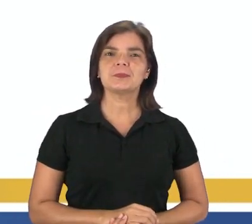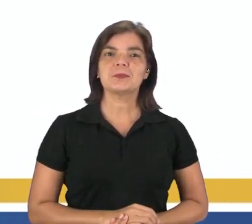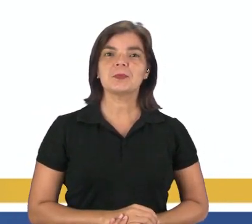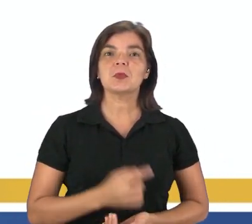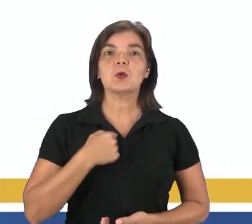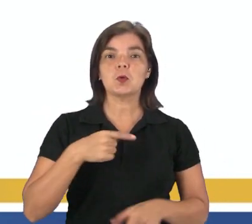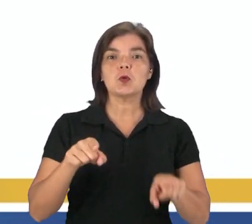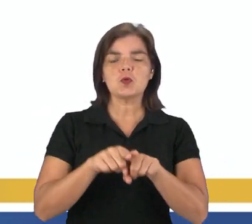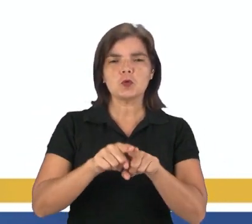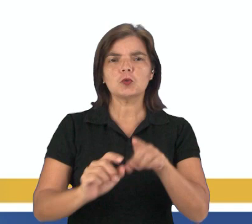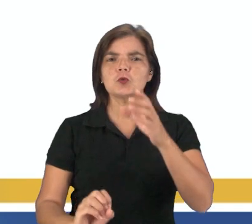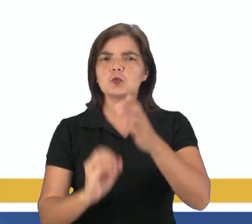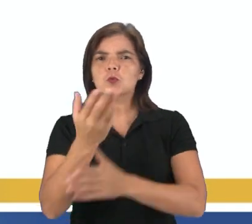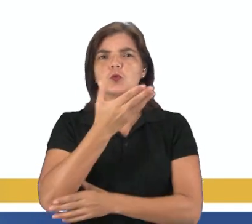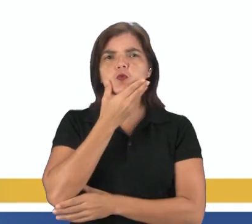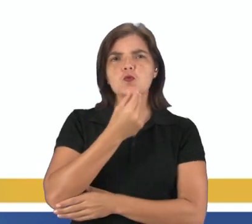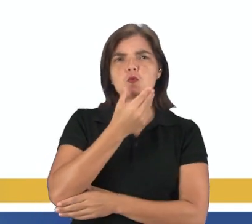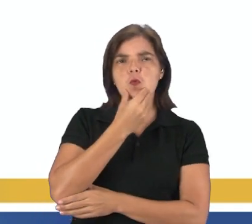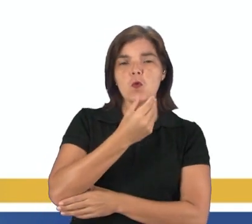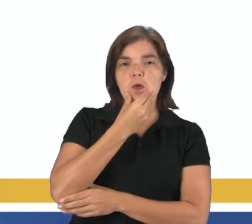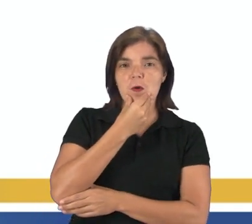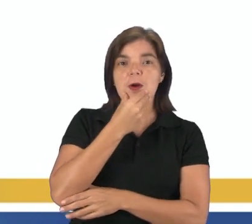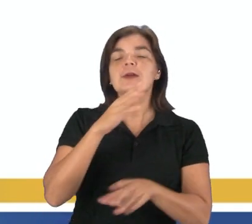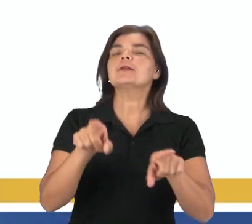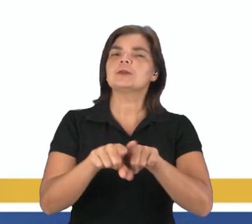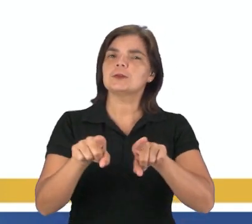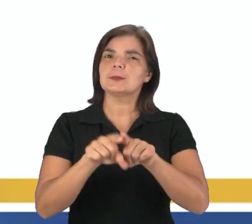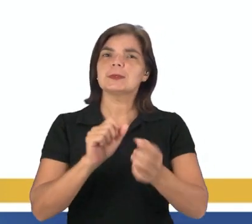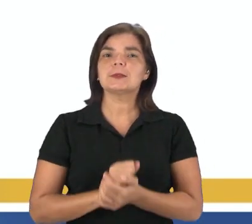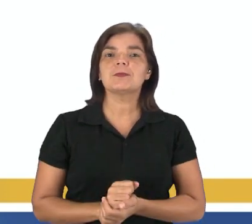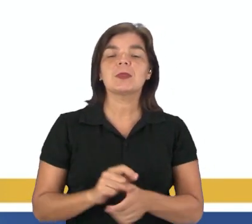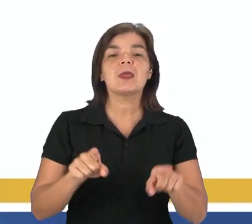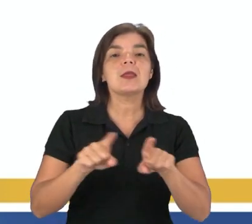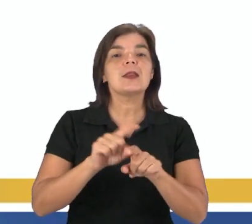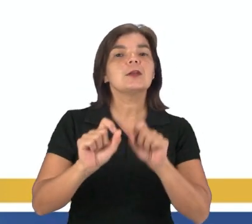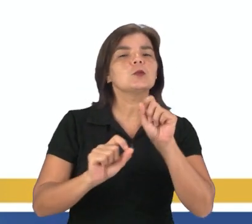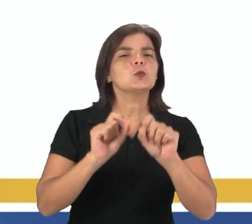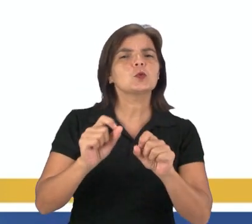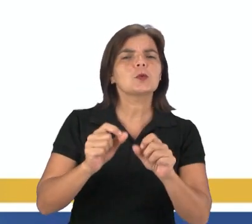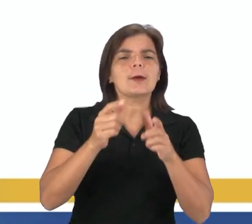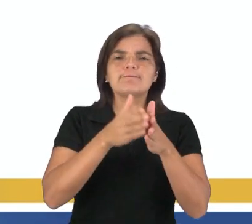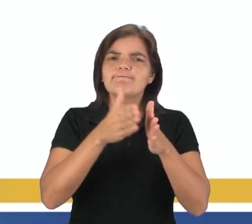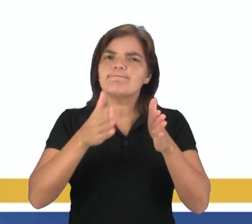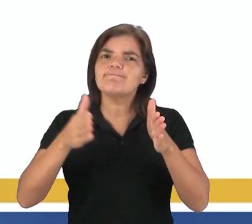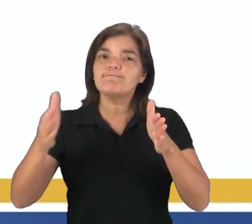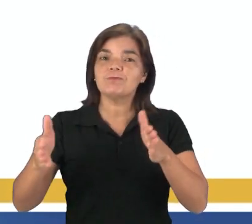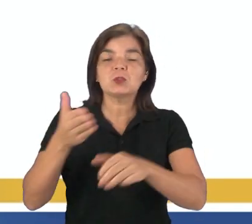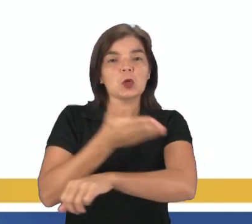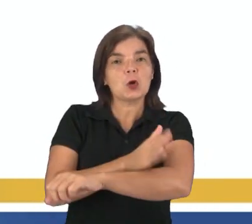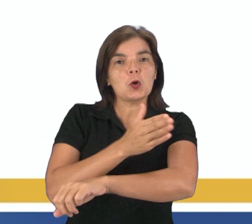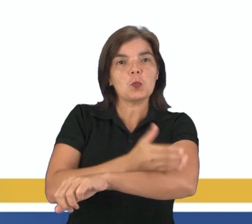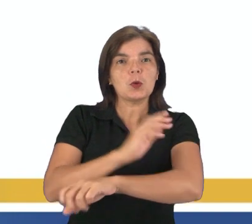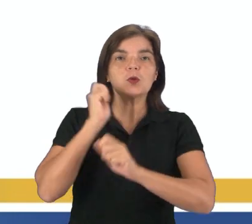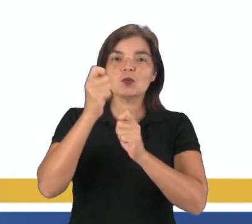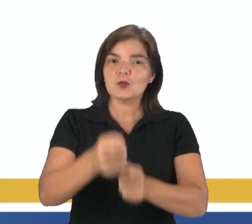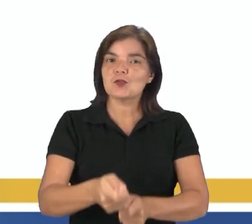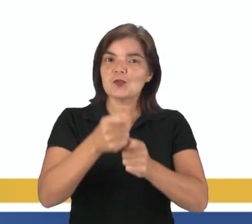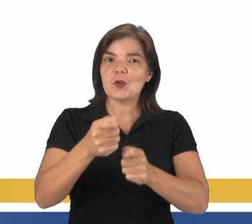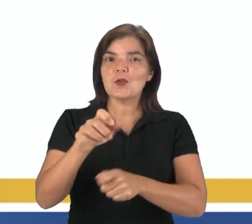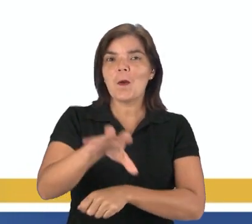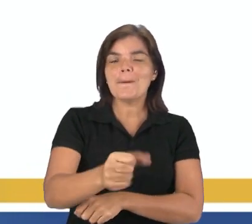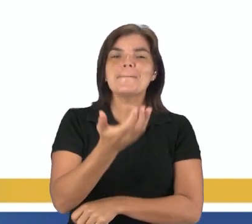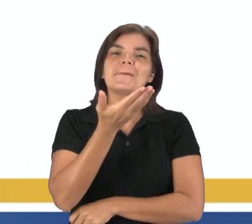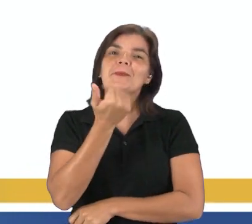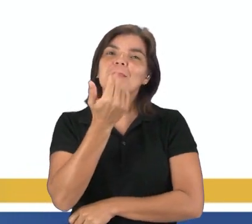Com a evolução do homem, que deixando de ser nômade fixou-se em um só lugar, esse passou a praticar não somente a caça e a coleta de